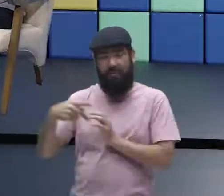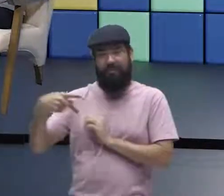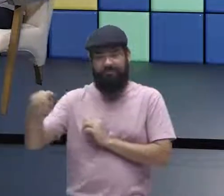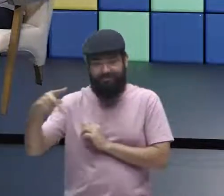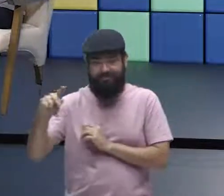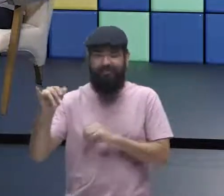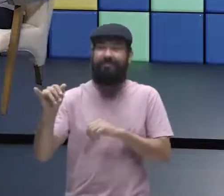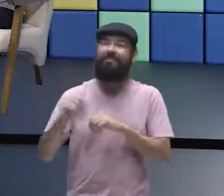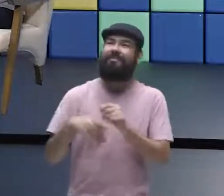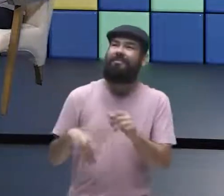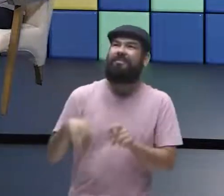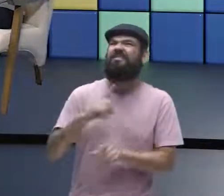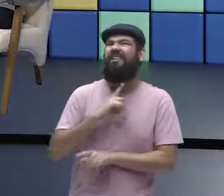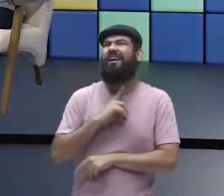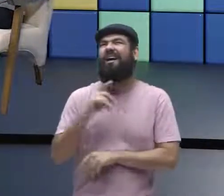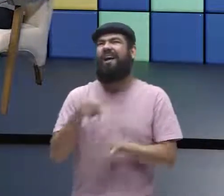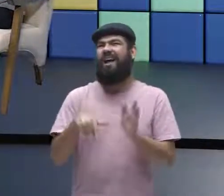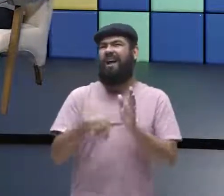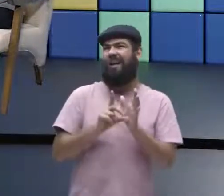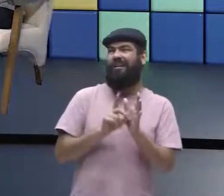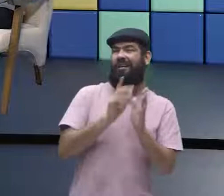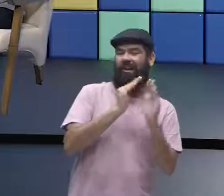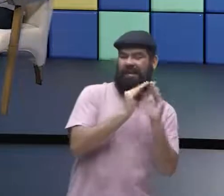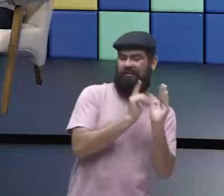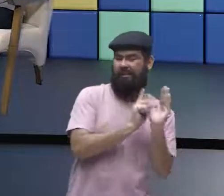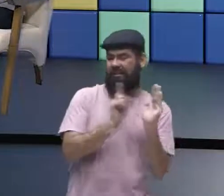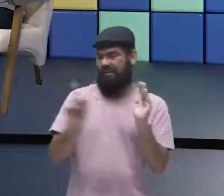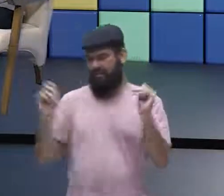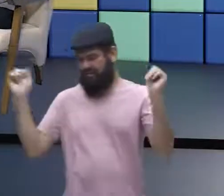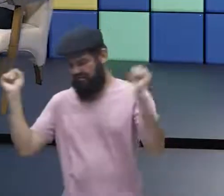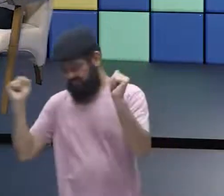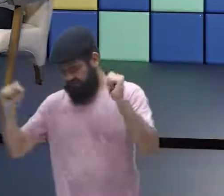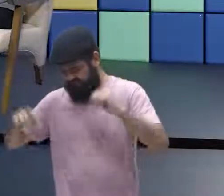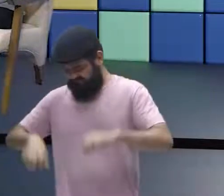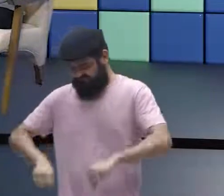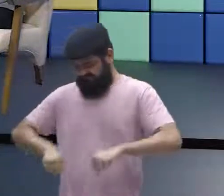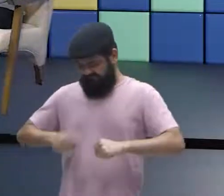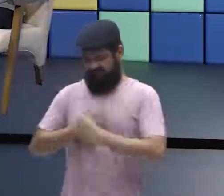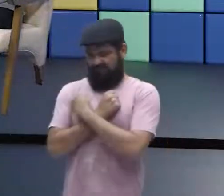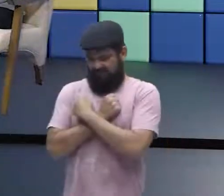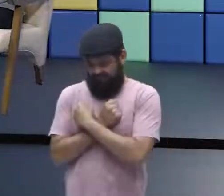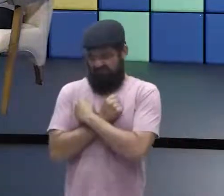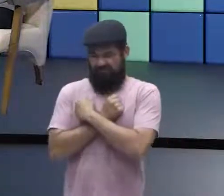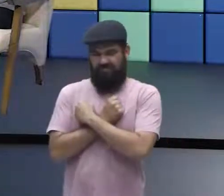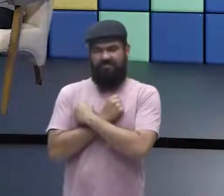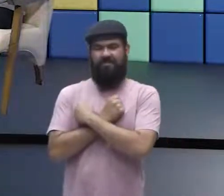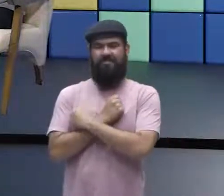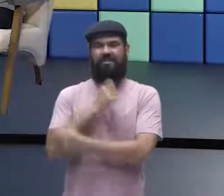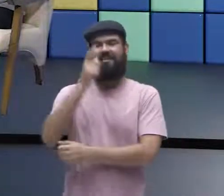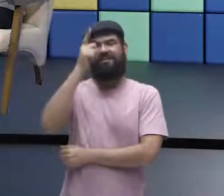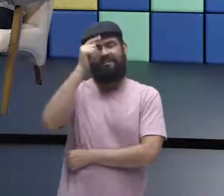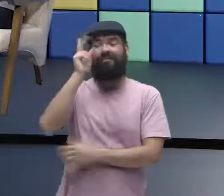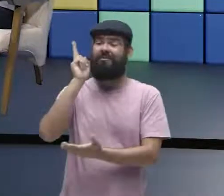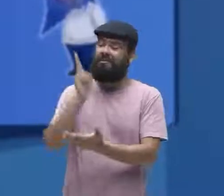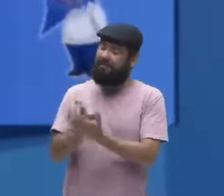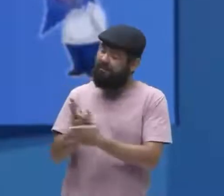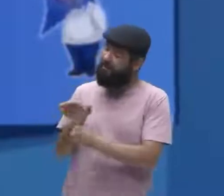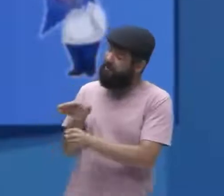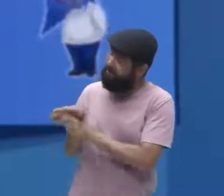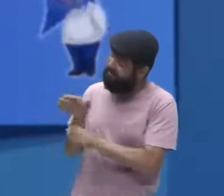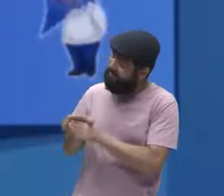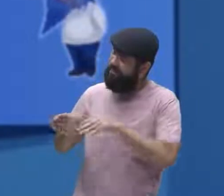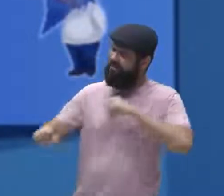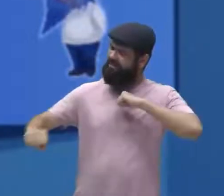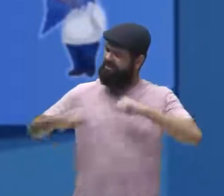o local que você fez. Então, assim, atividade física, uma caminhada, a gente sempre ensina para eles, olha, tá chateado,